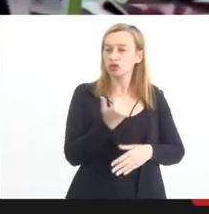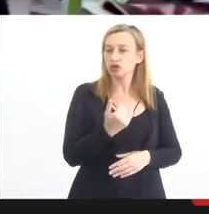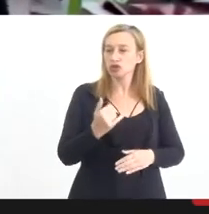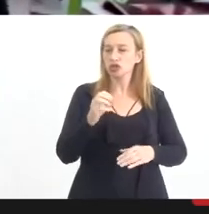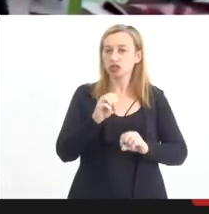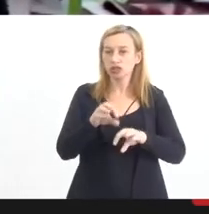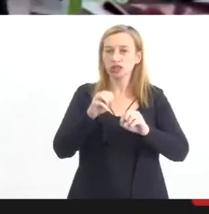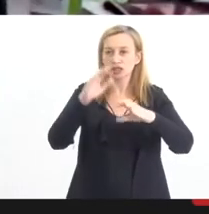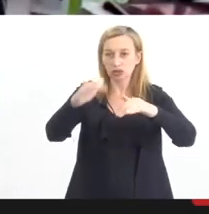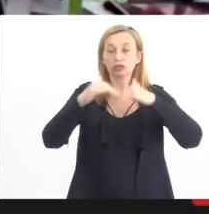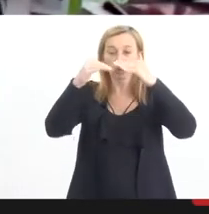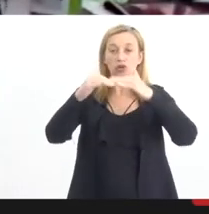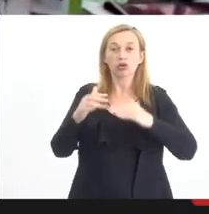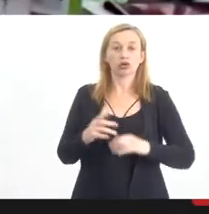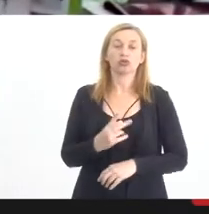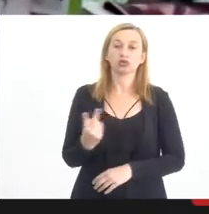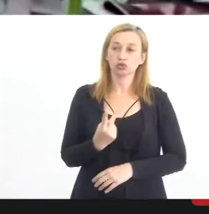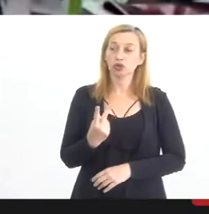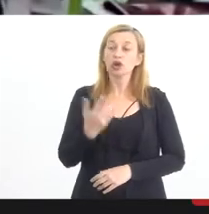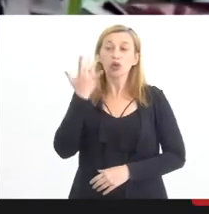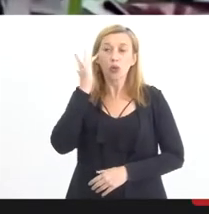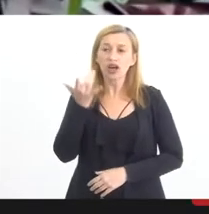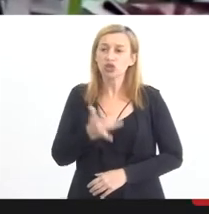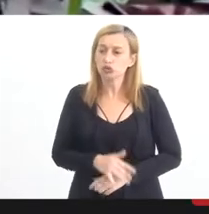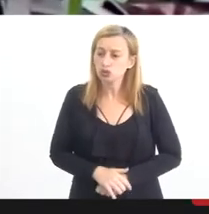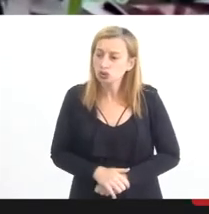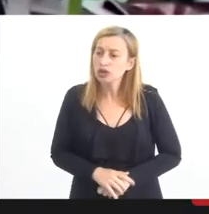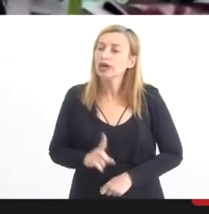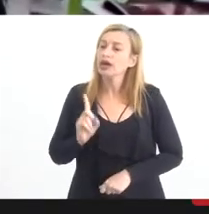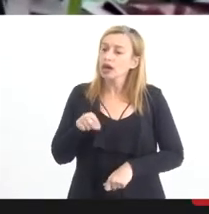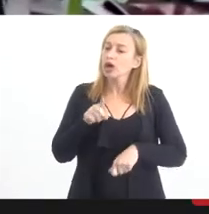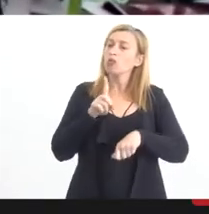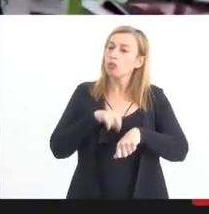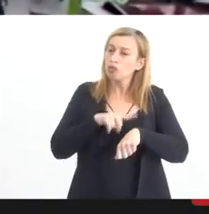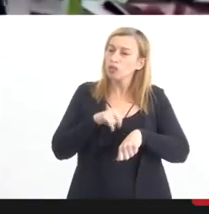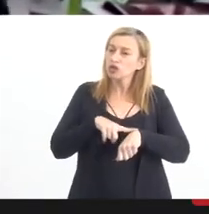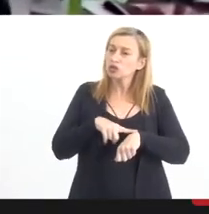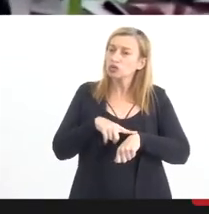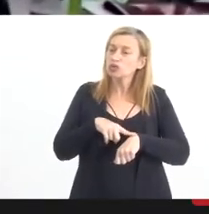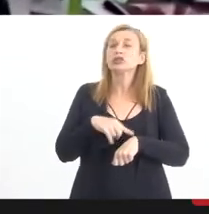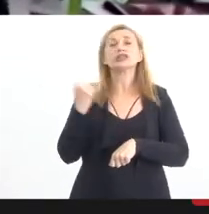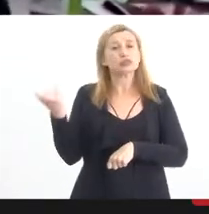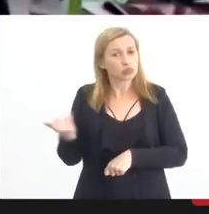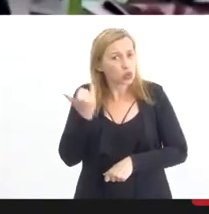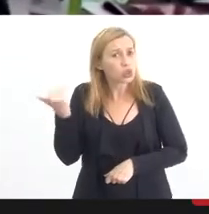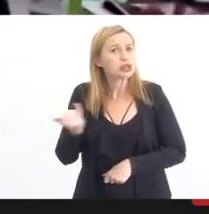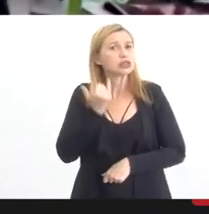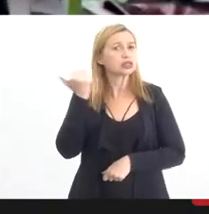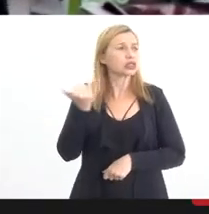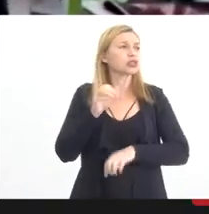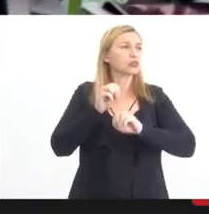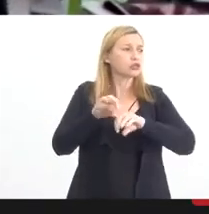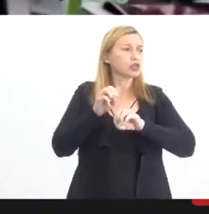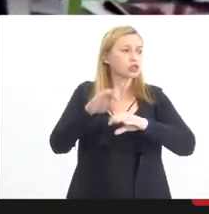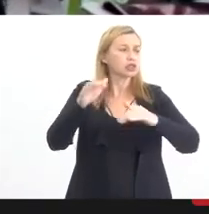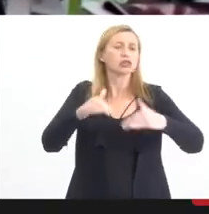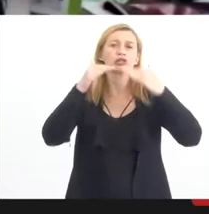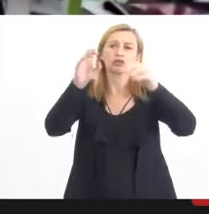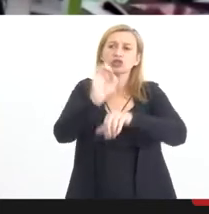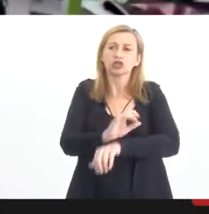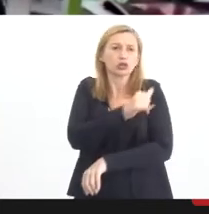superior. Eu acho que esse momento é um momento extremamente importante para o ensino superior no Estado do Rio de